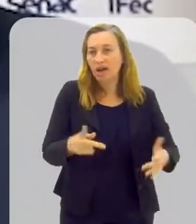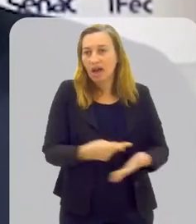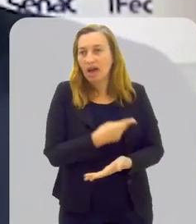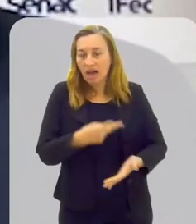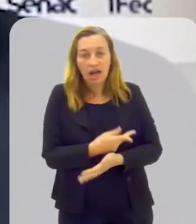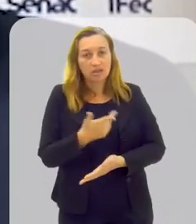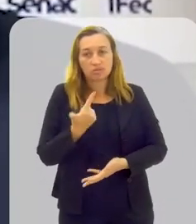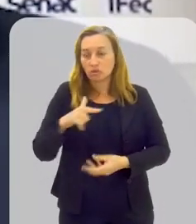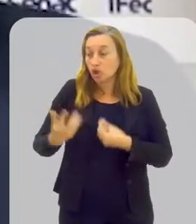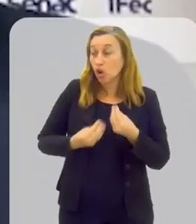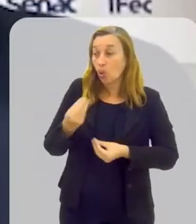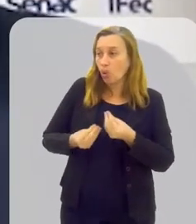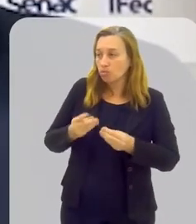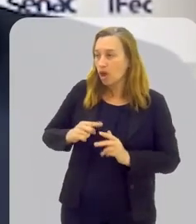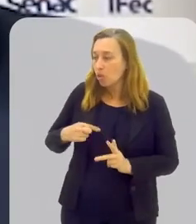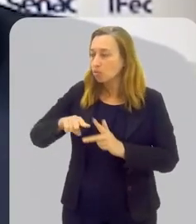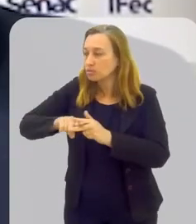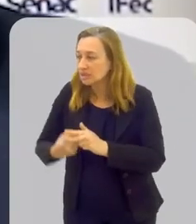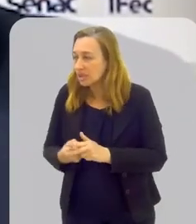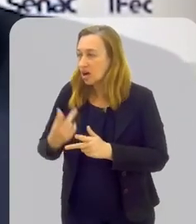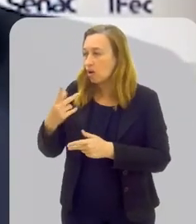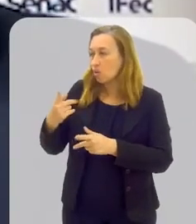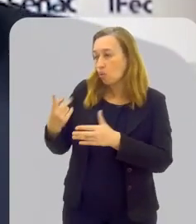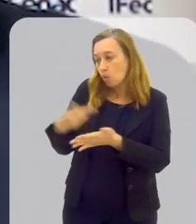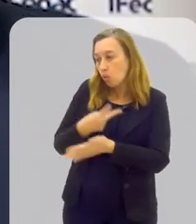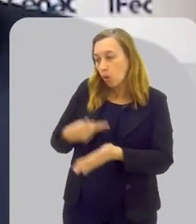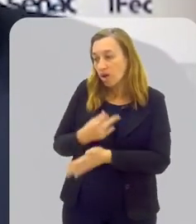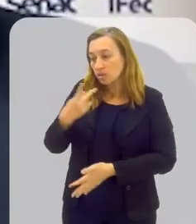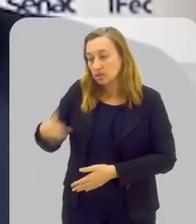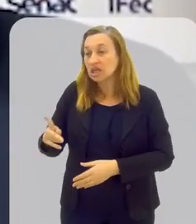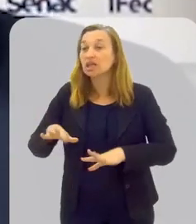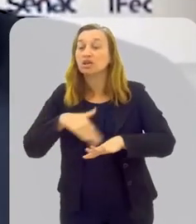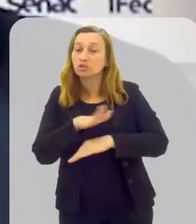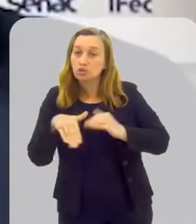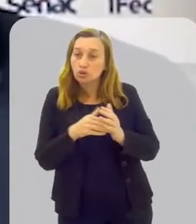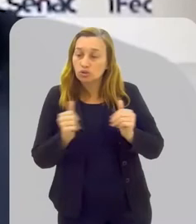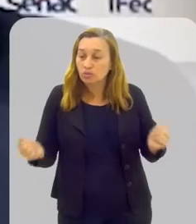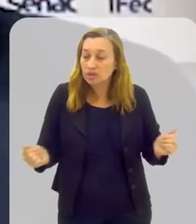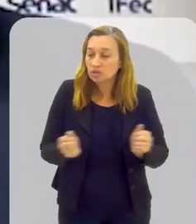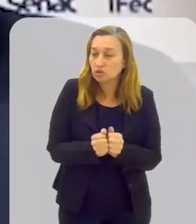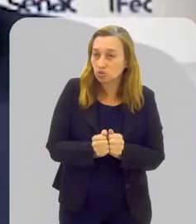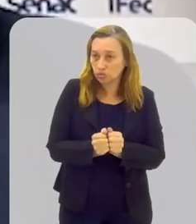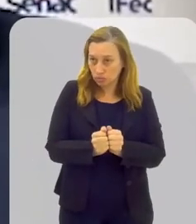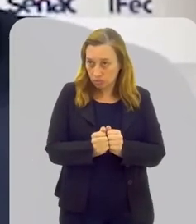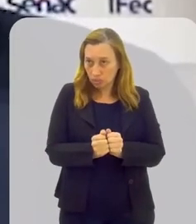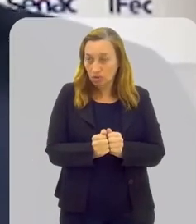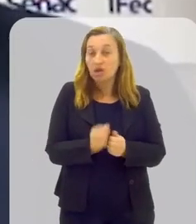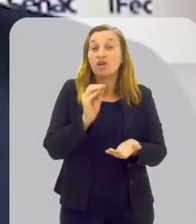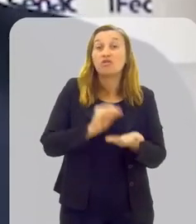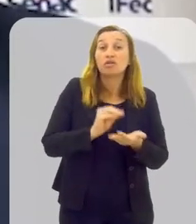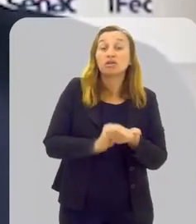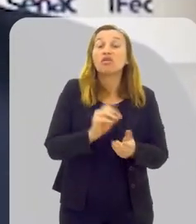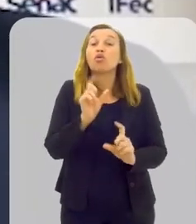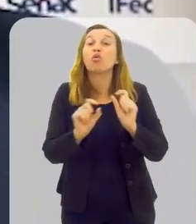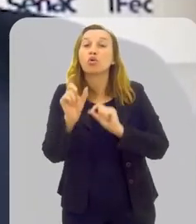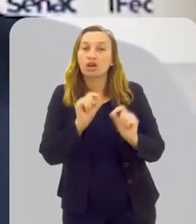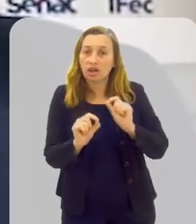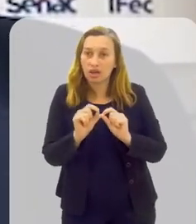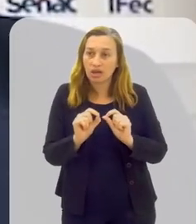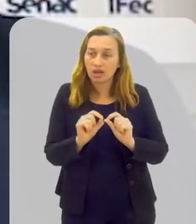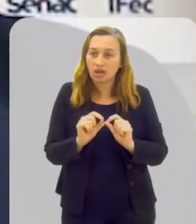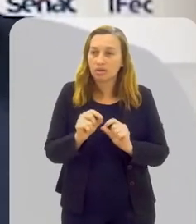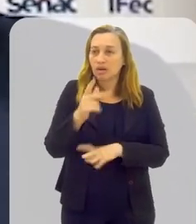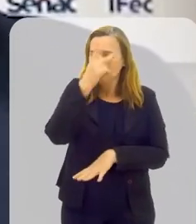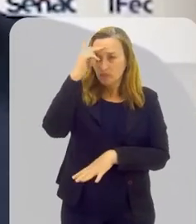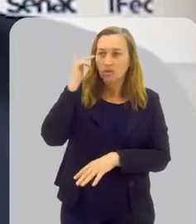indústria é sanar esse erro do Consumidor então todos nós precisamos estar engajado o que que a gente percebeu que